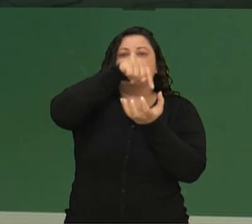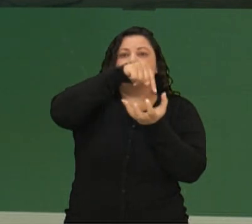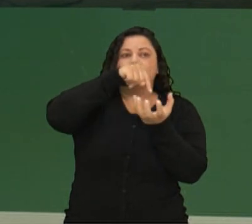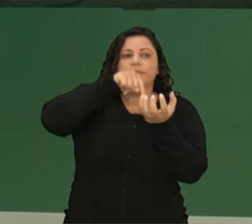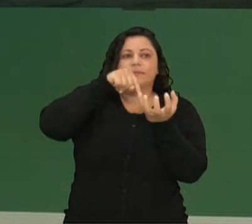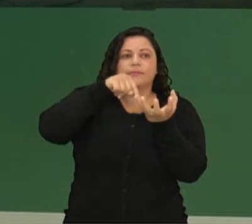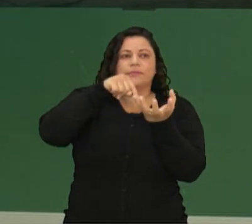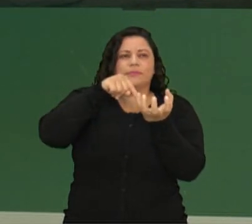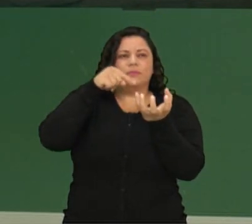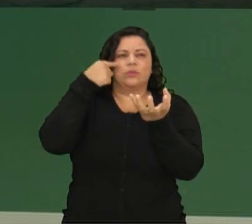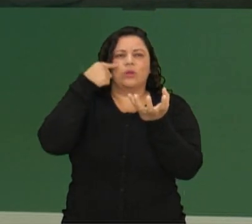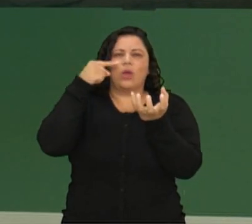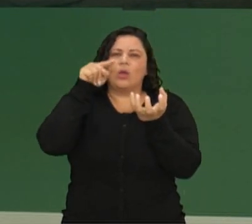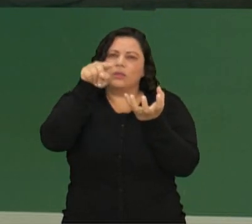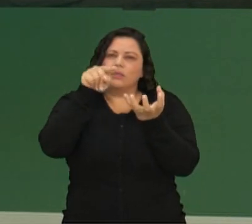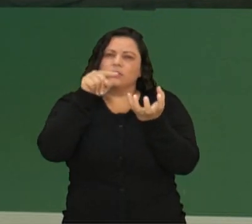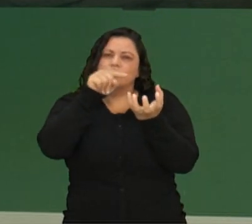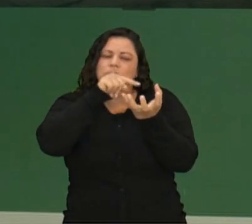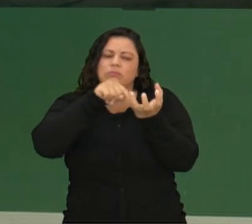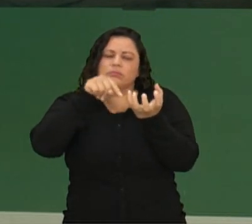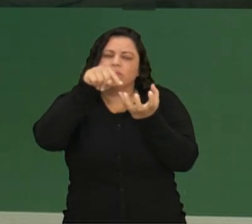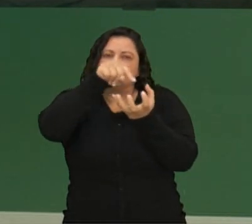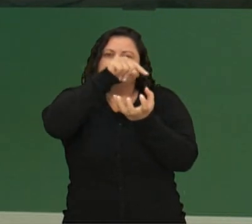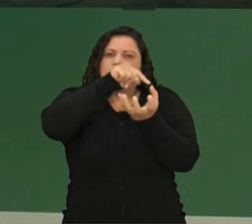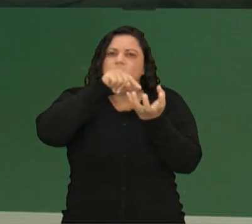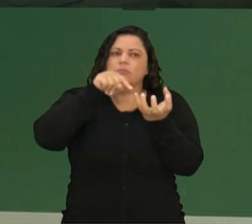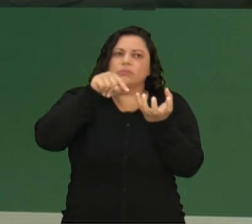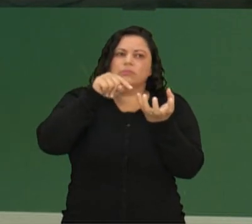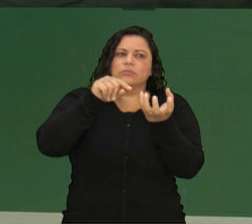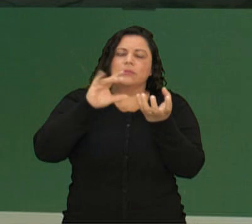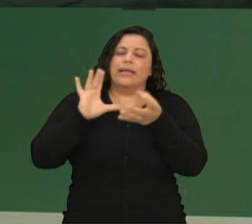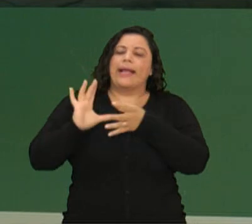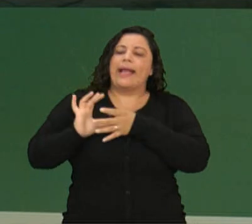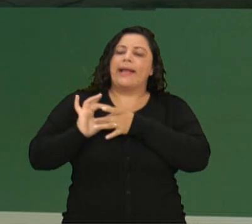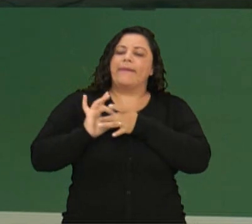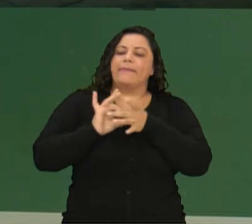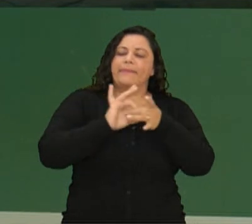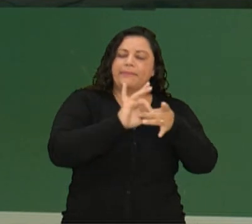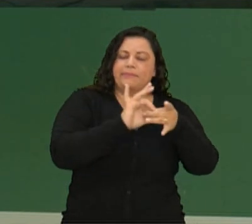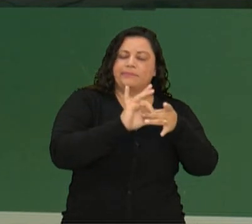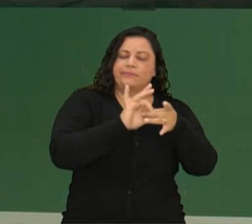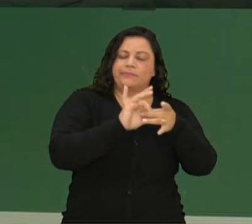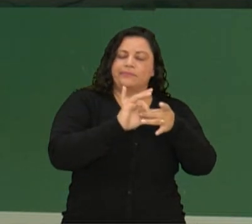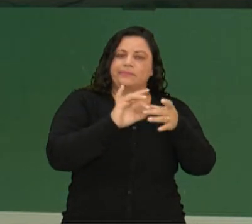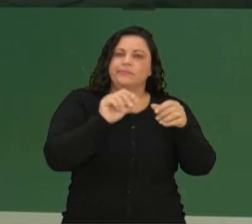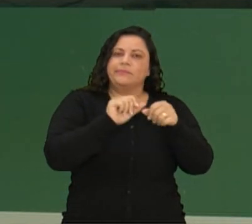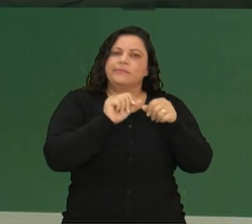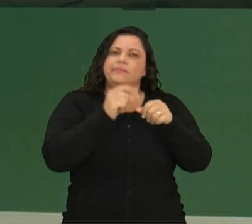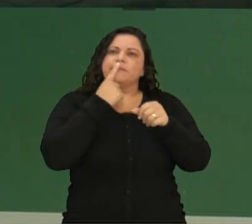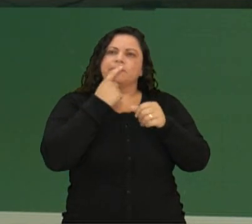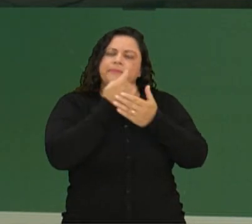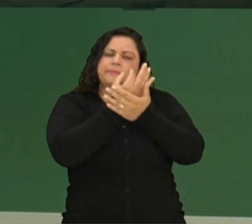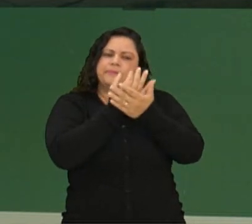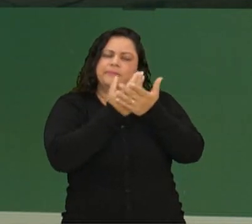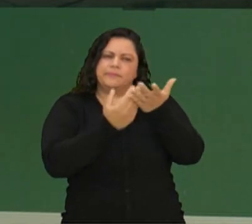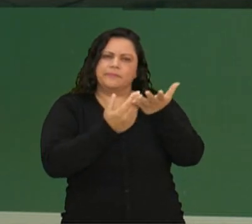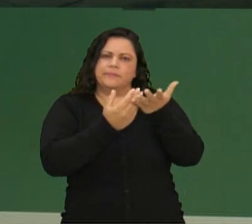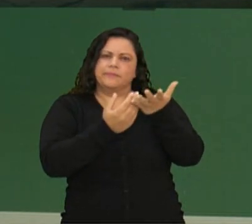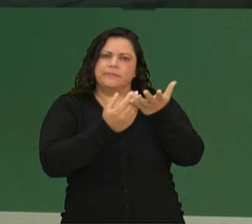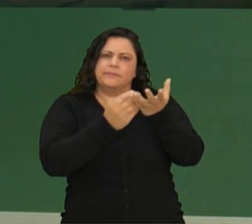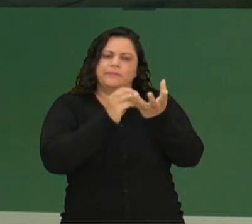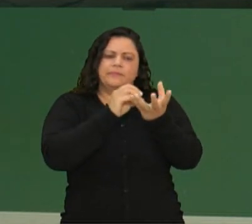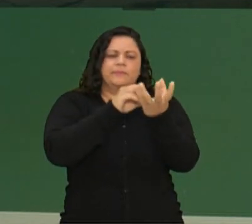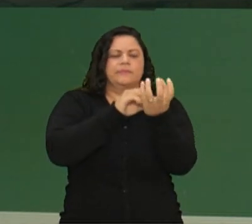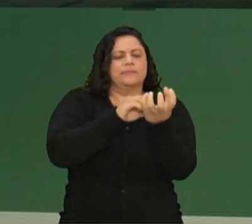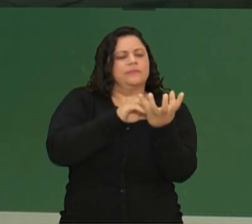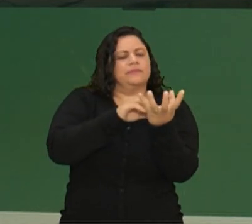na imagem. Temos válvulas que vão conectar, que vão fazer com que o sangue saia dali do ventrículo e